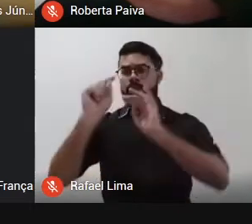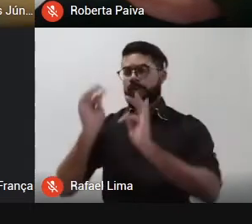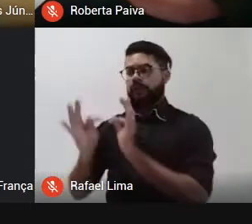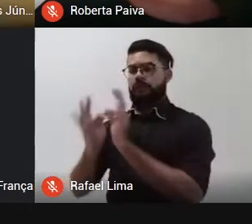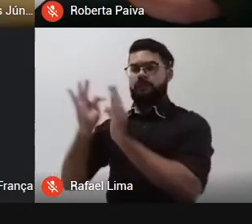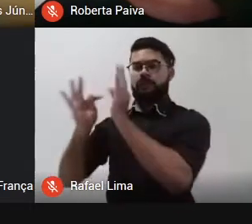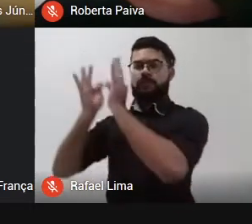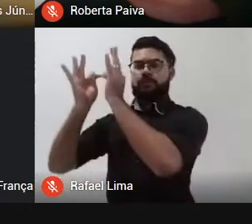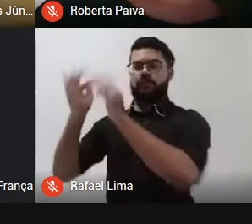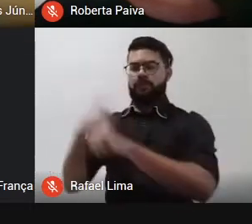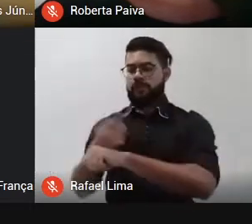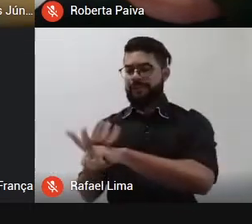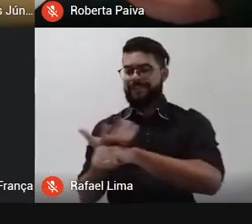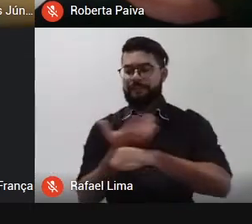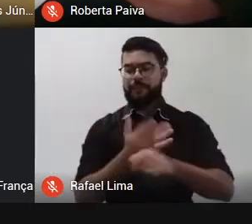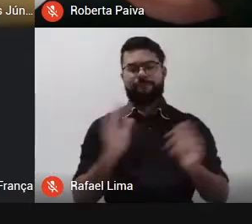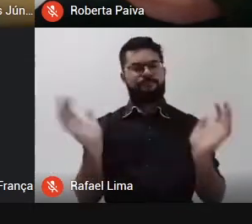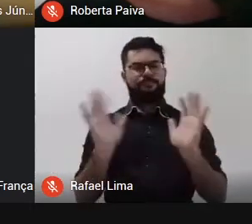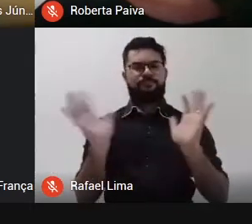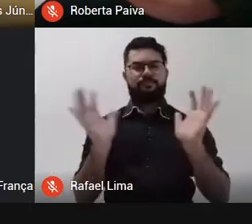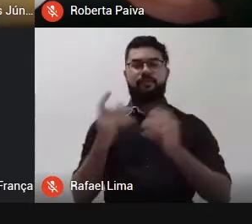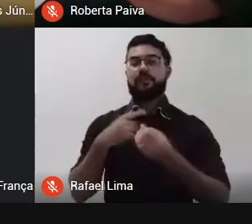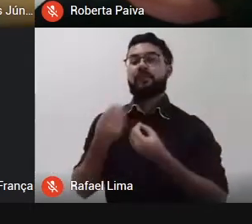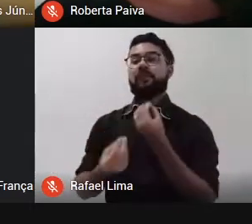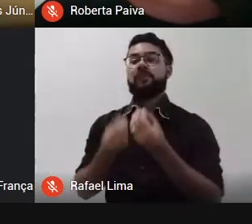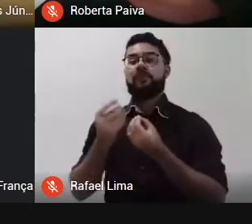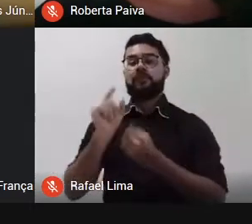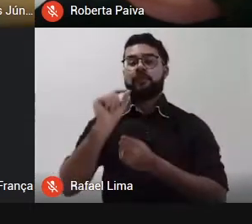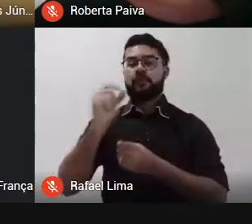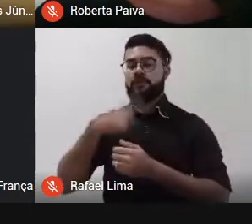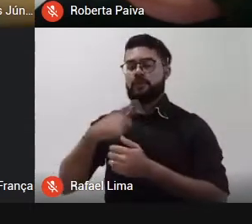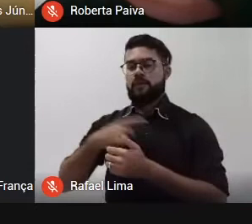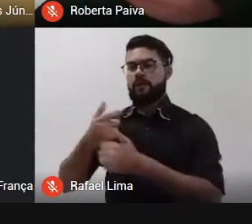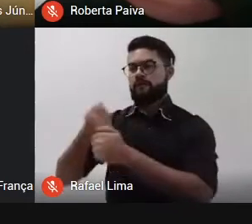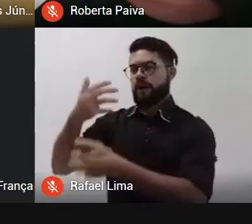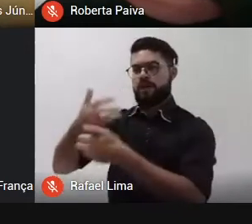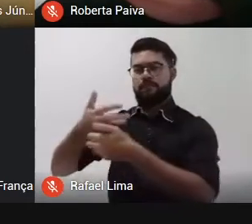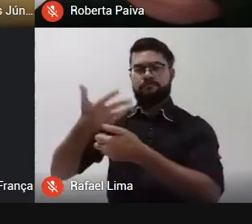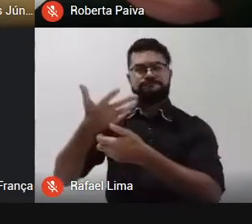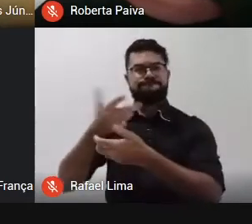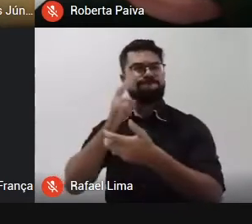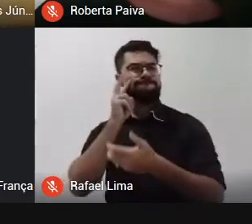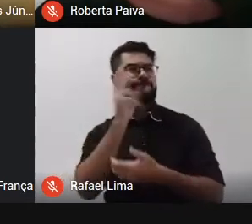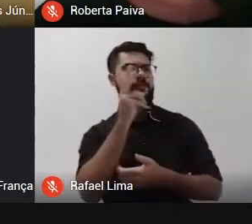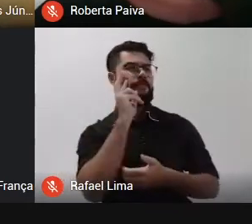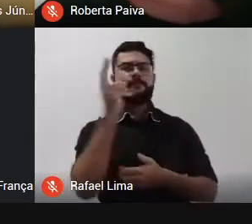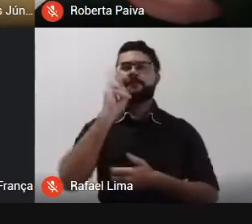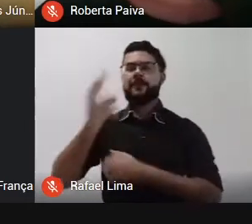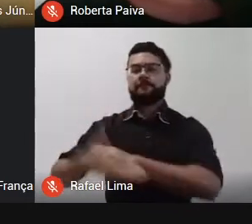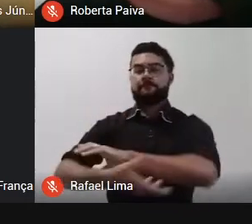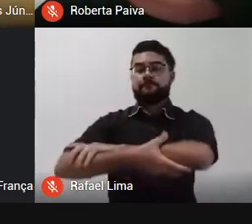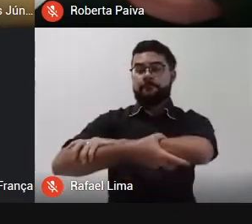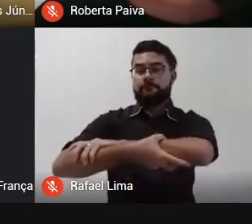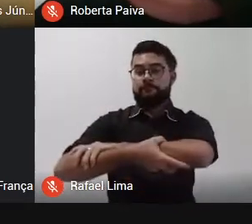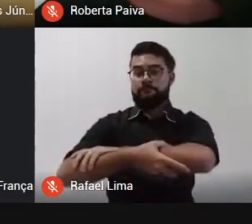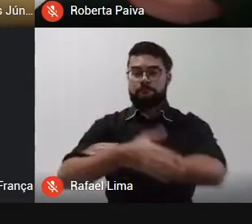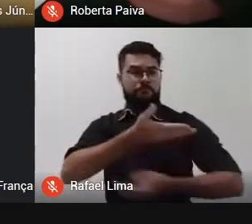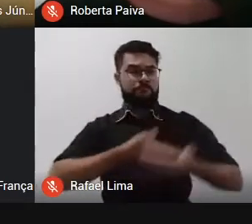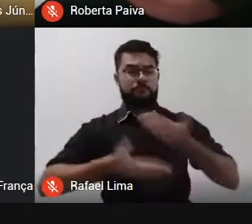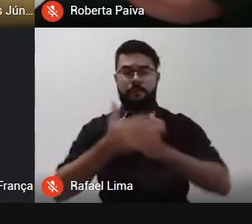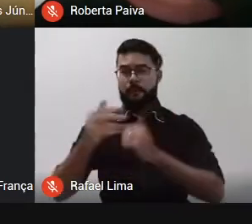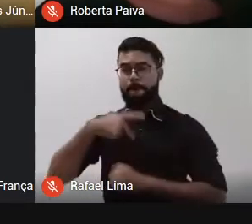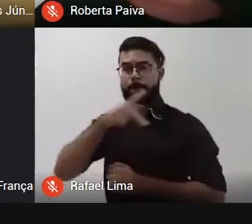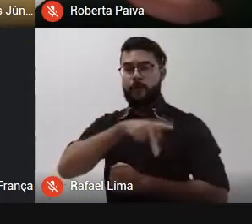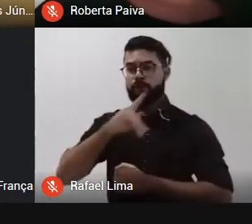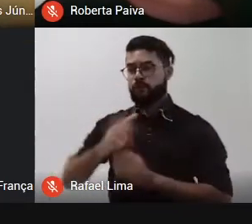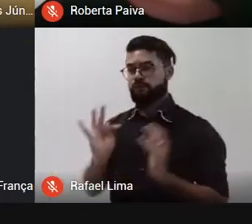disciplina que faz, né, esses resultados. Eu sempre vejo essa parceria aqui com todos os professores. Eu acho que todas